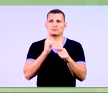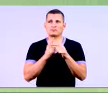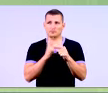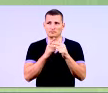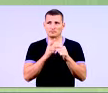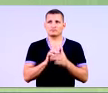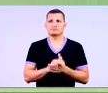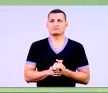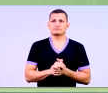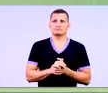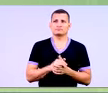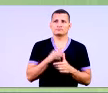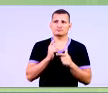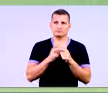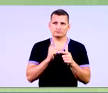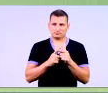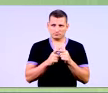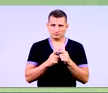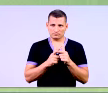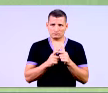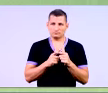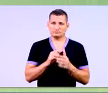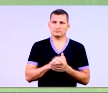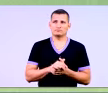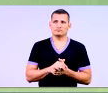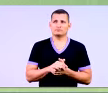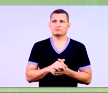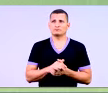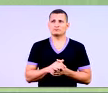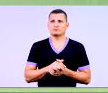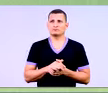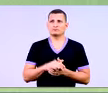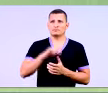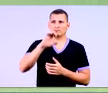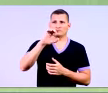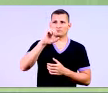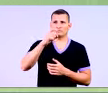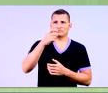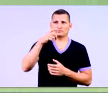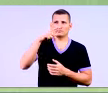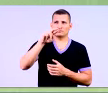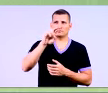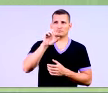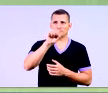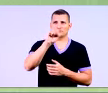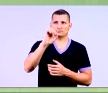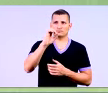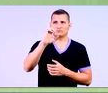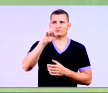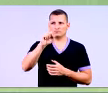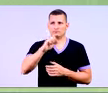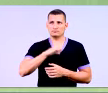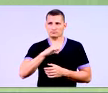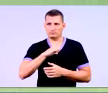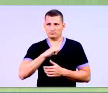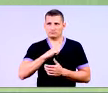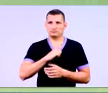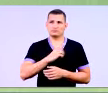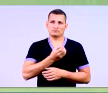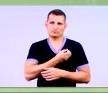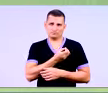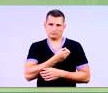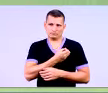as expressões são formadas por valores variáveis e operadores